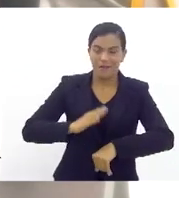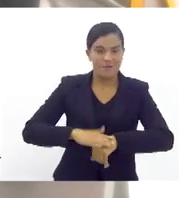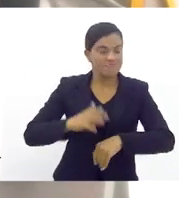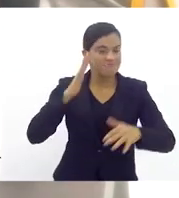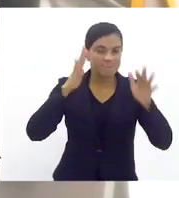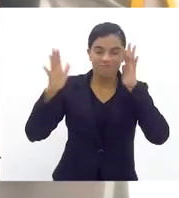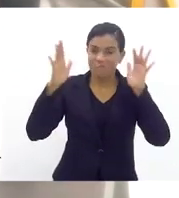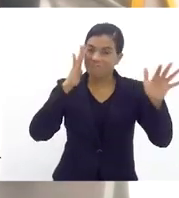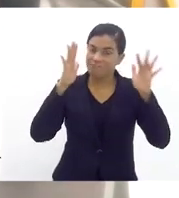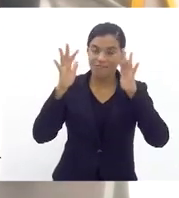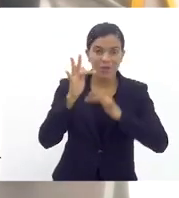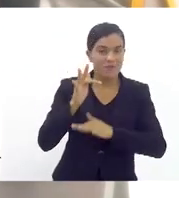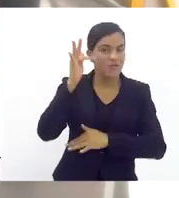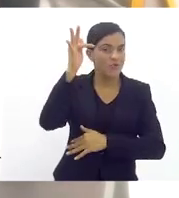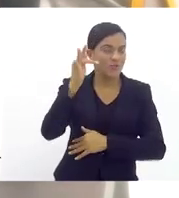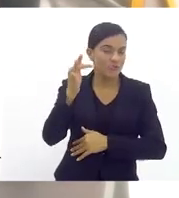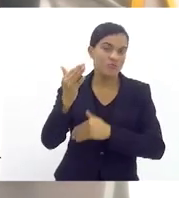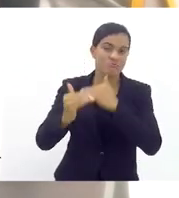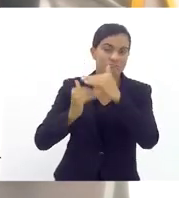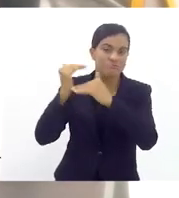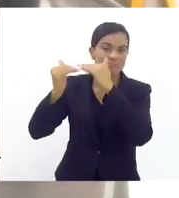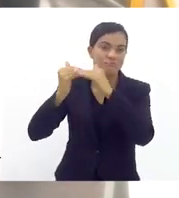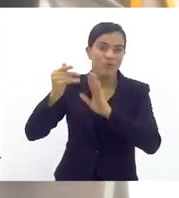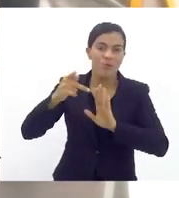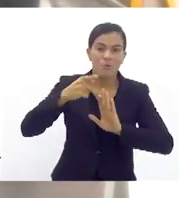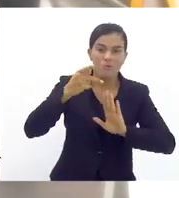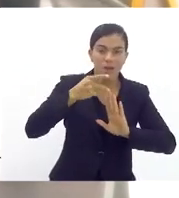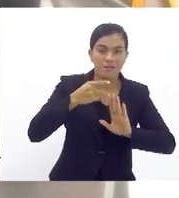futuro, eu preciso construir um parecer